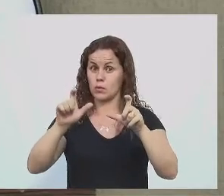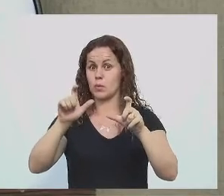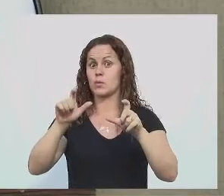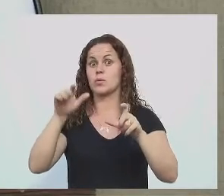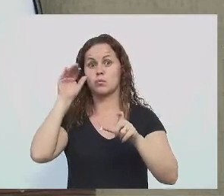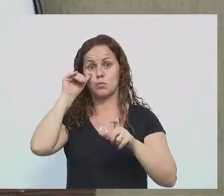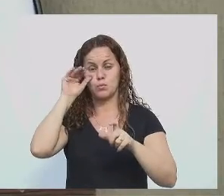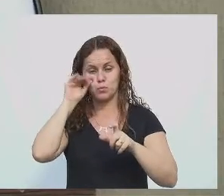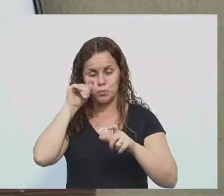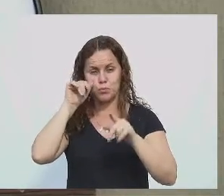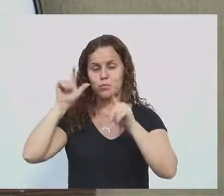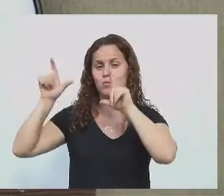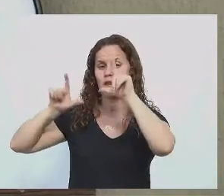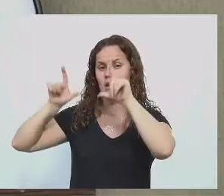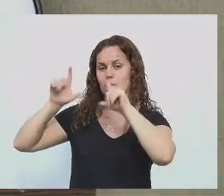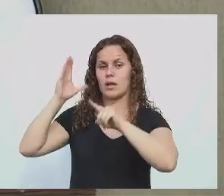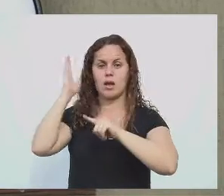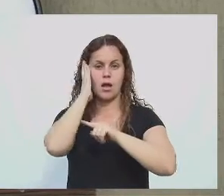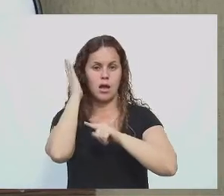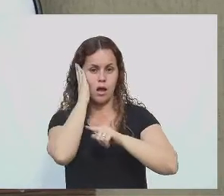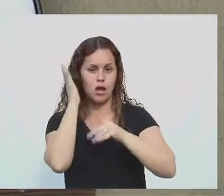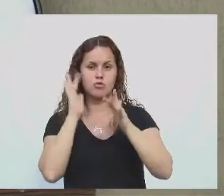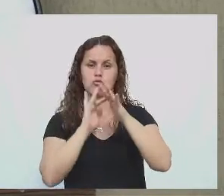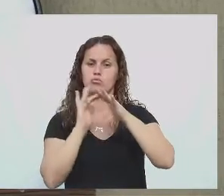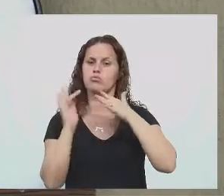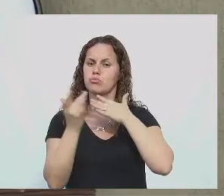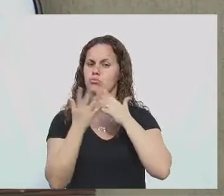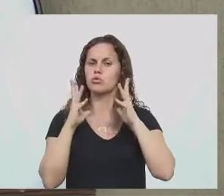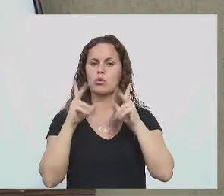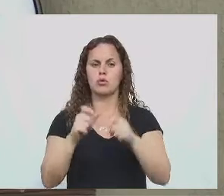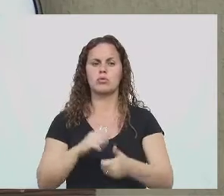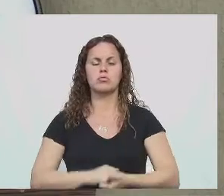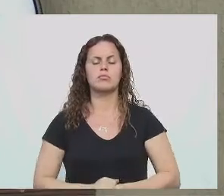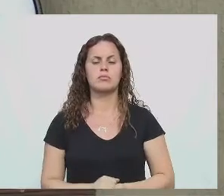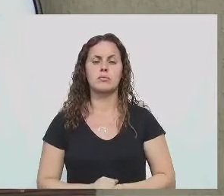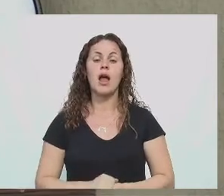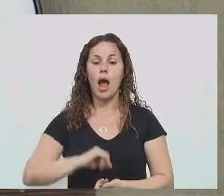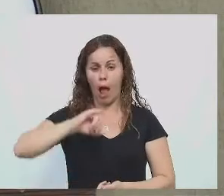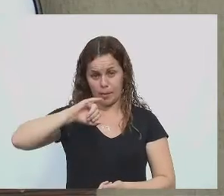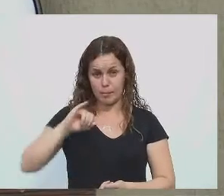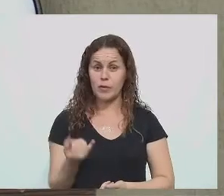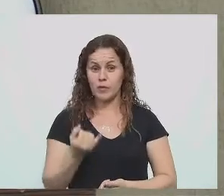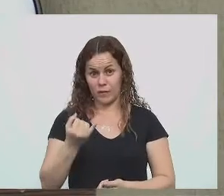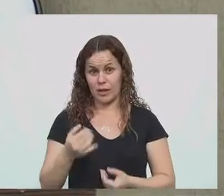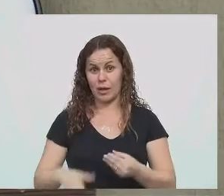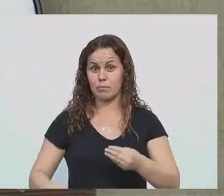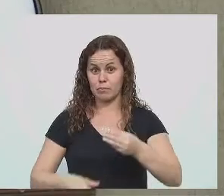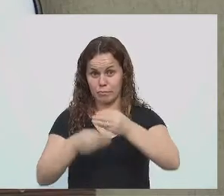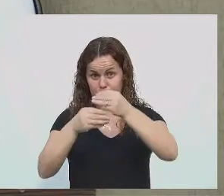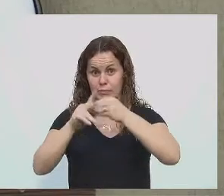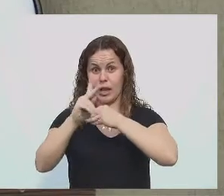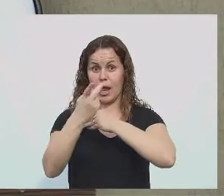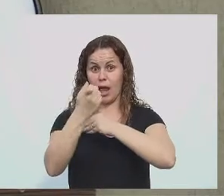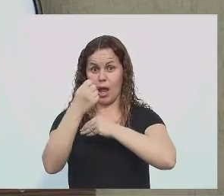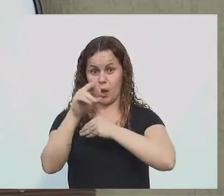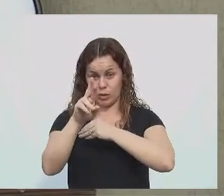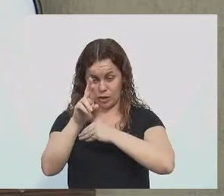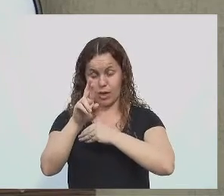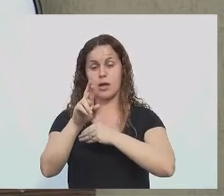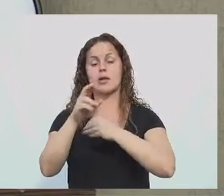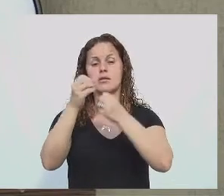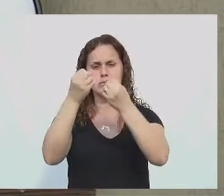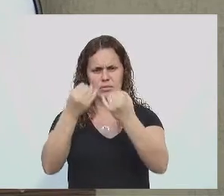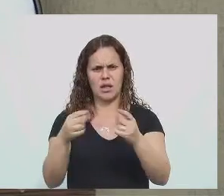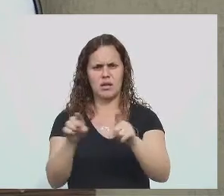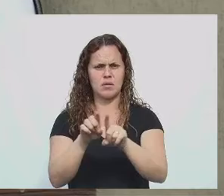outros meios de comunicação também. Eu quero aproveitar aqui, em cima da fala do Helder, falar também, Helder, que a gente,